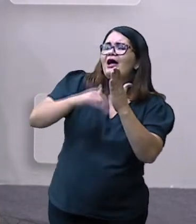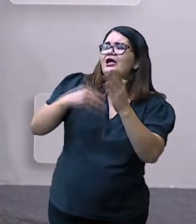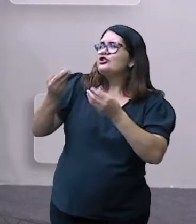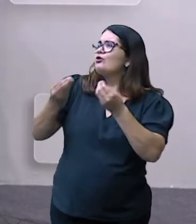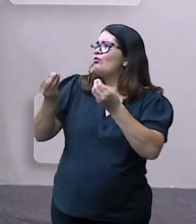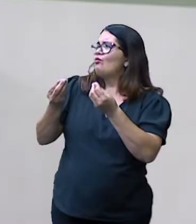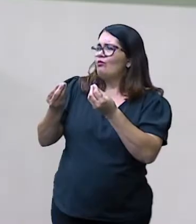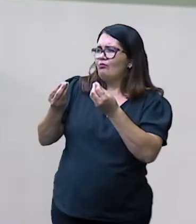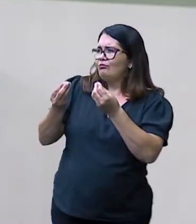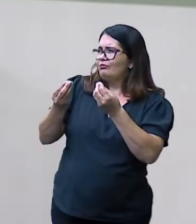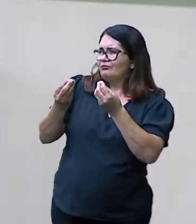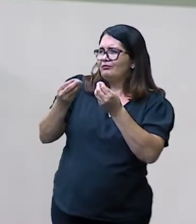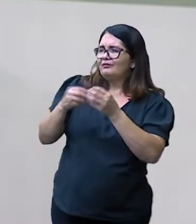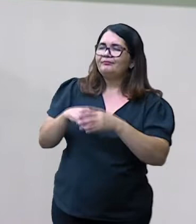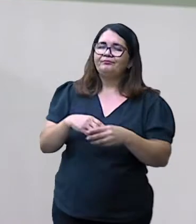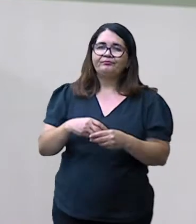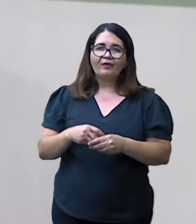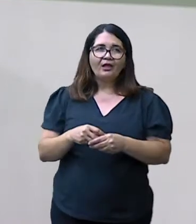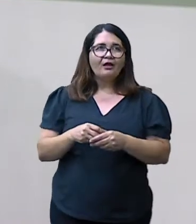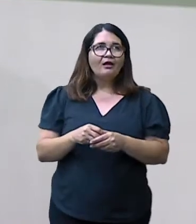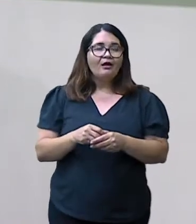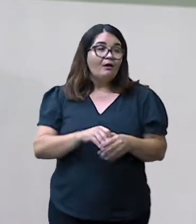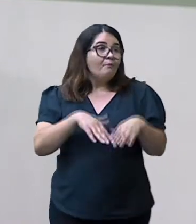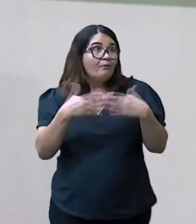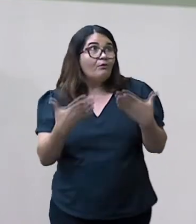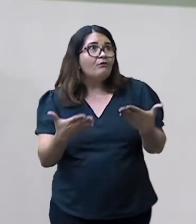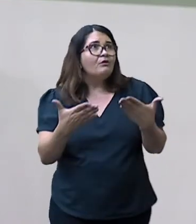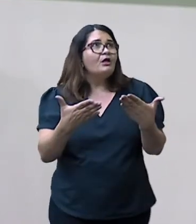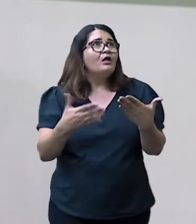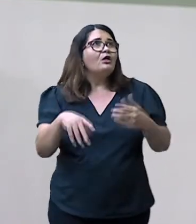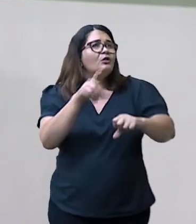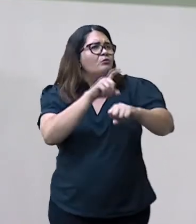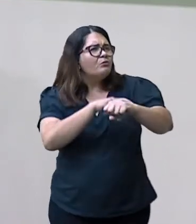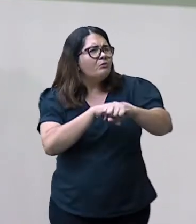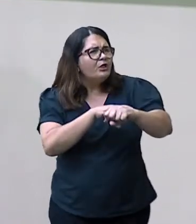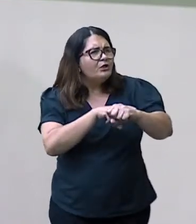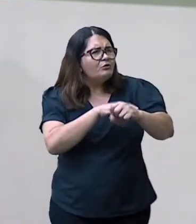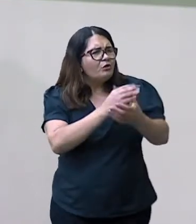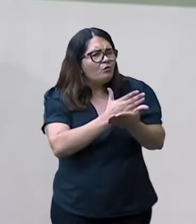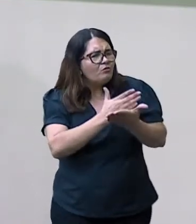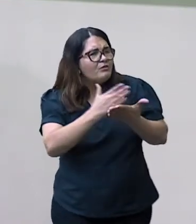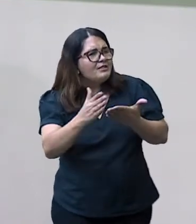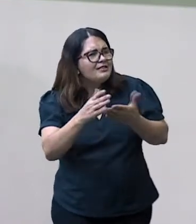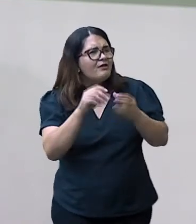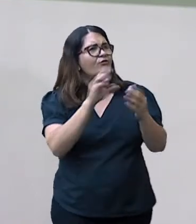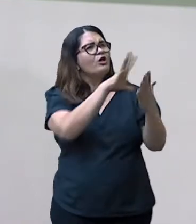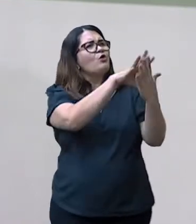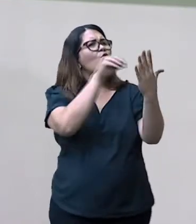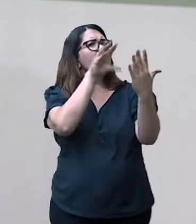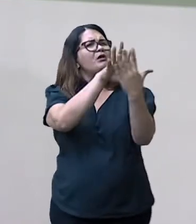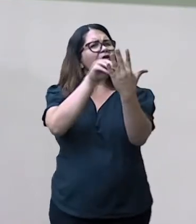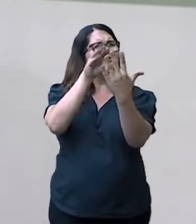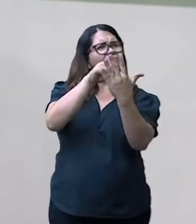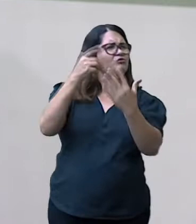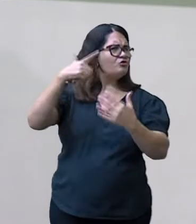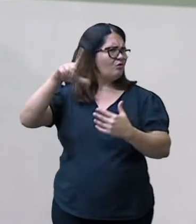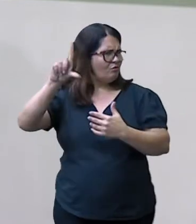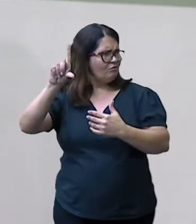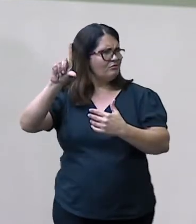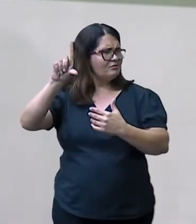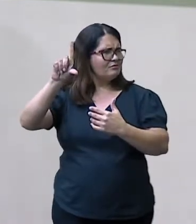Bem, quando eu comecei como todo artista começa, copiando alguma coisa, não